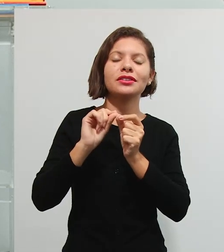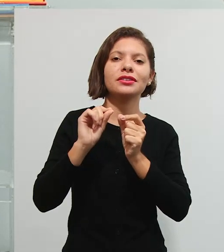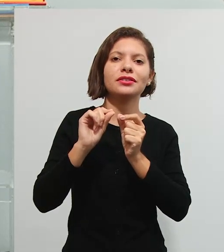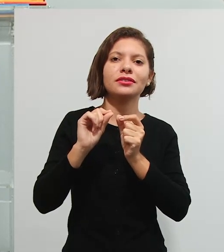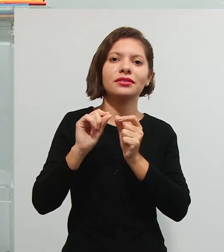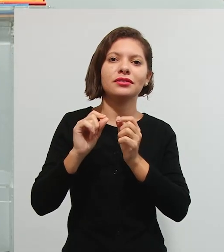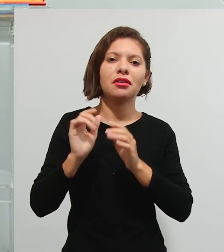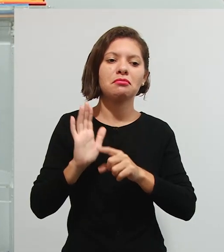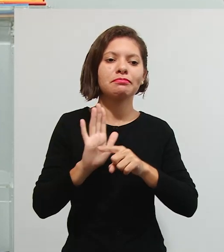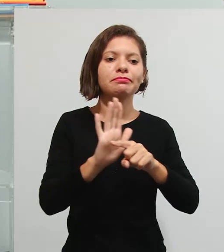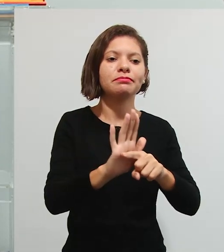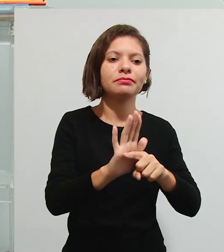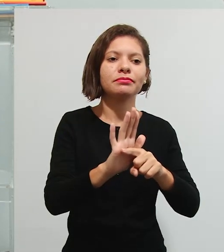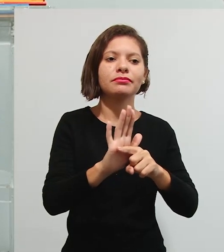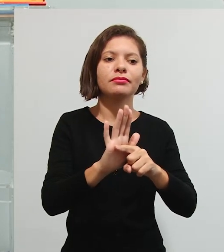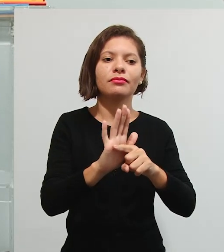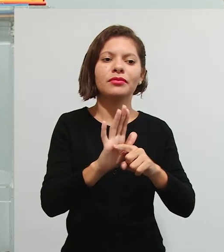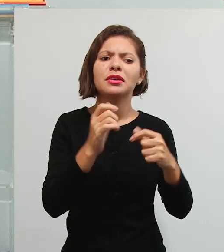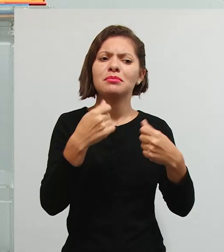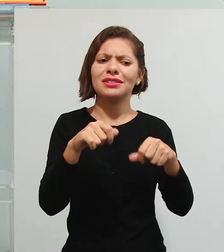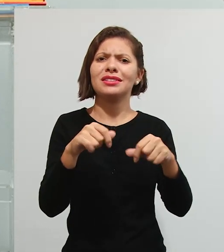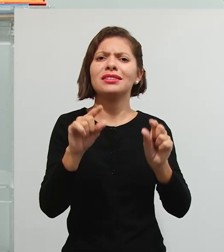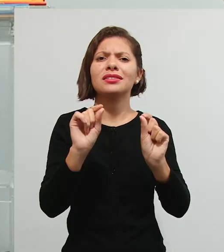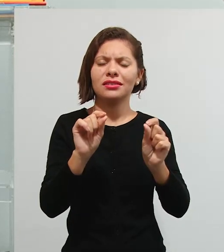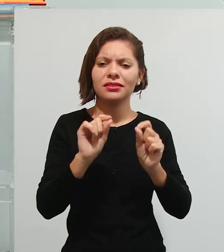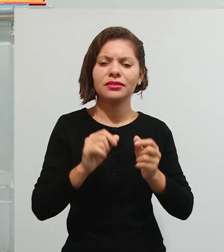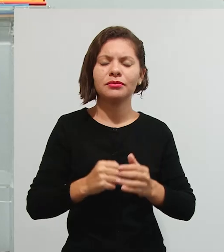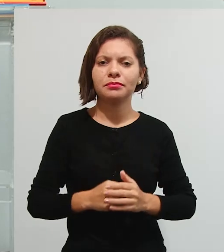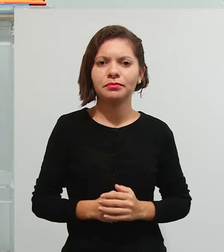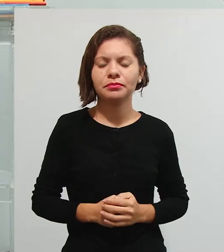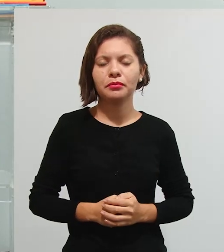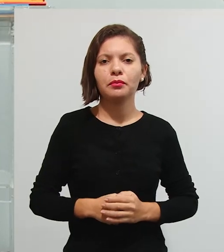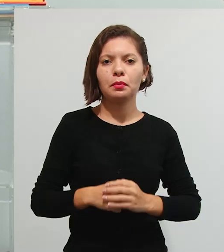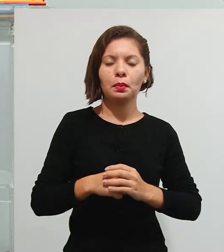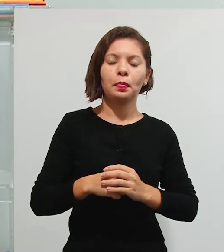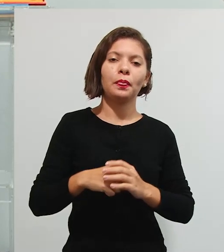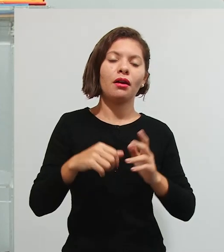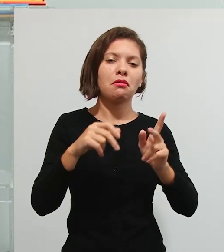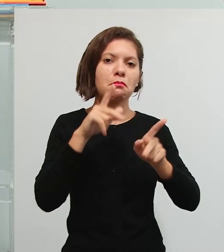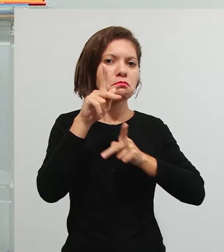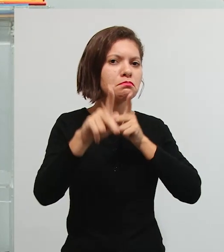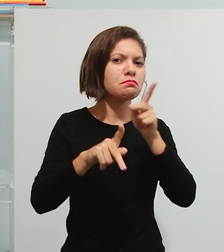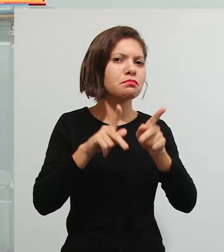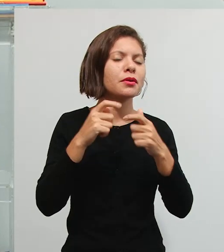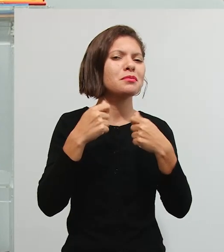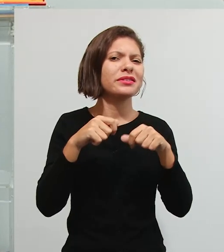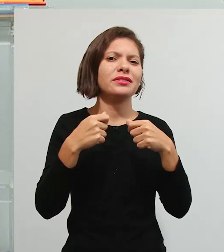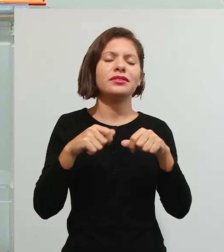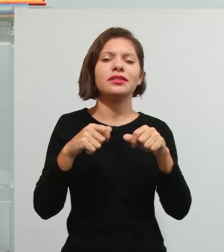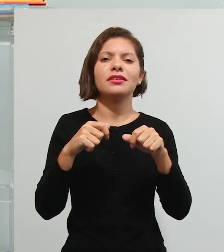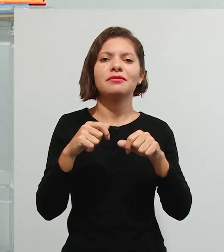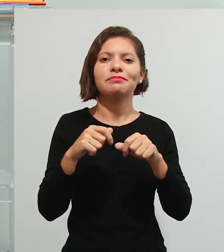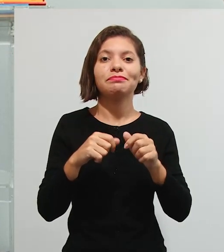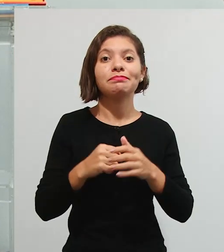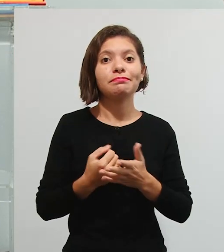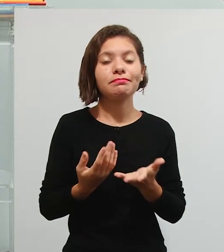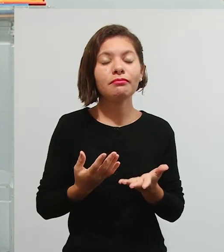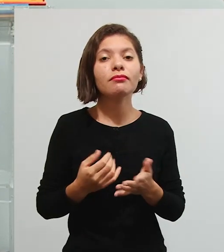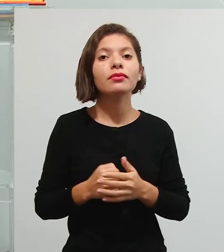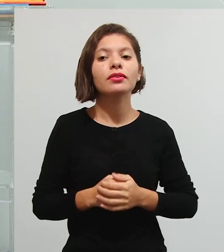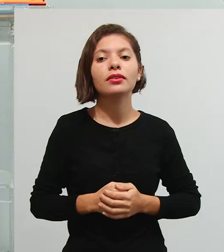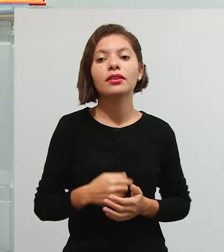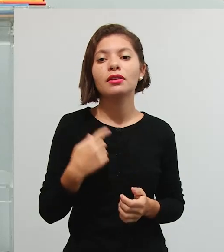que juntos vocês possam conceber esse serviço. É a mesma coisa de uma política pública. É a mesma coisa que a gente